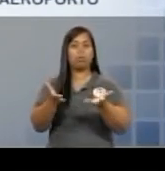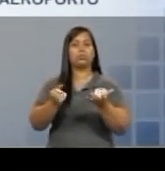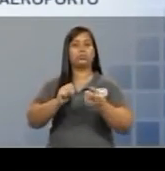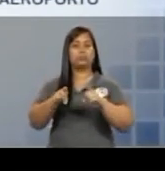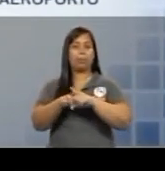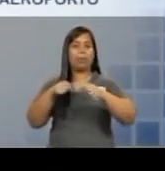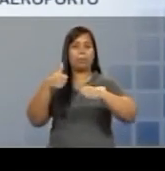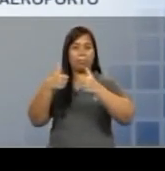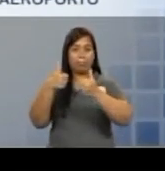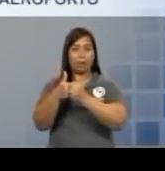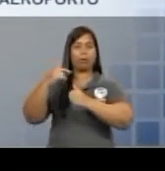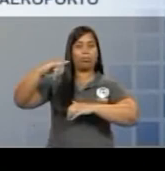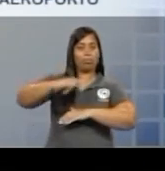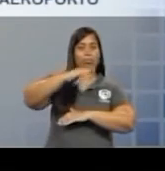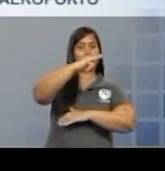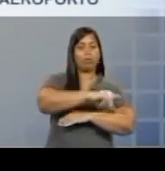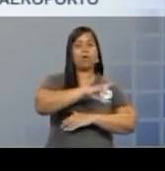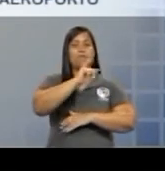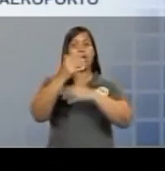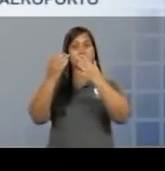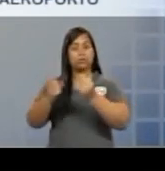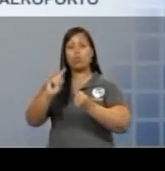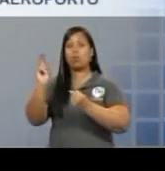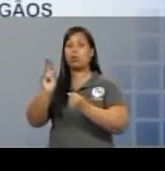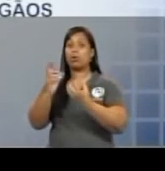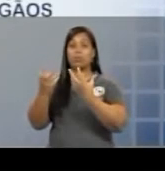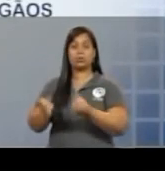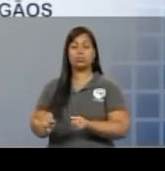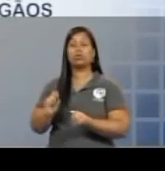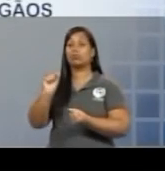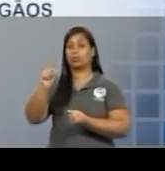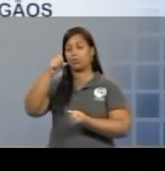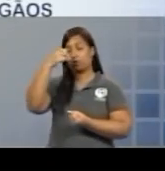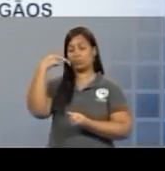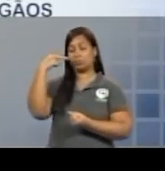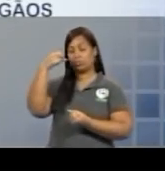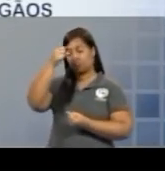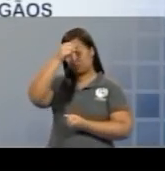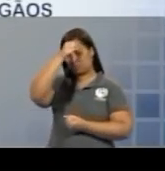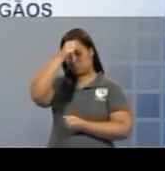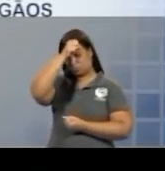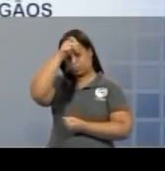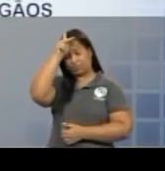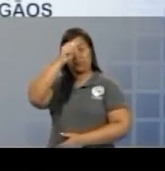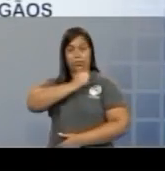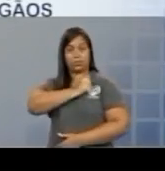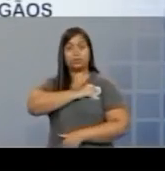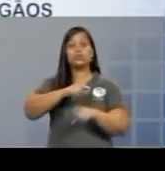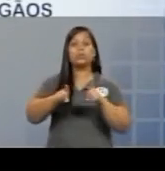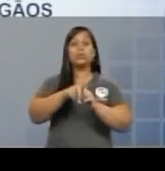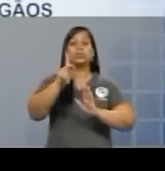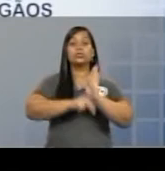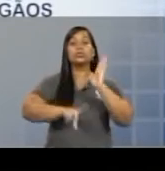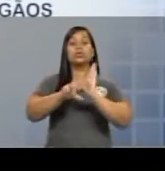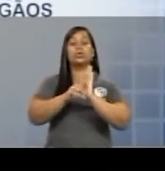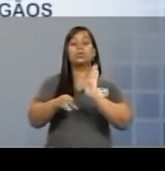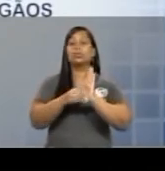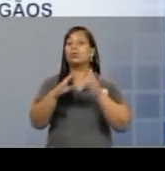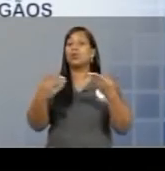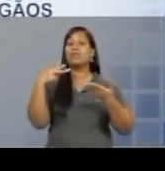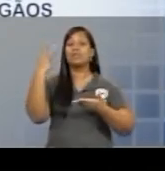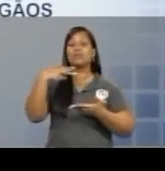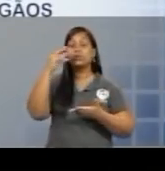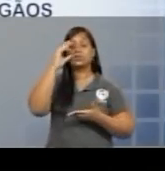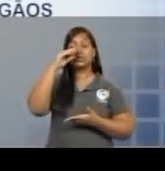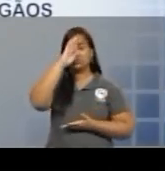A proposta agora segue para sanção ou veto do prefeito. Na sequência, deliberaram sobre o projeto de lei complementar de Jean Charles